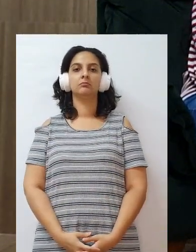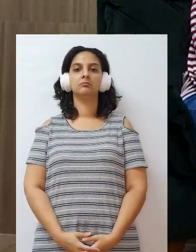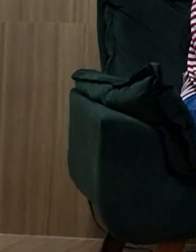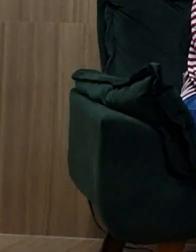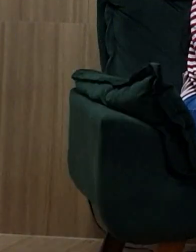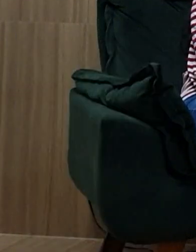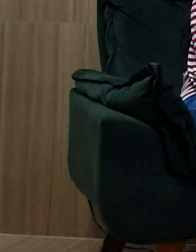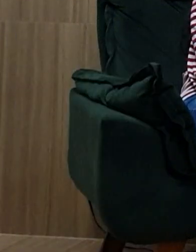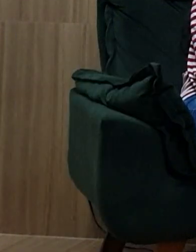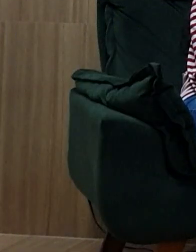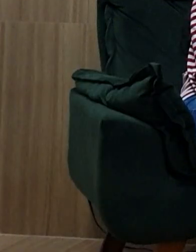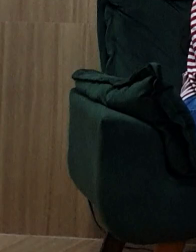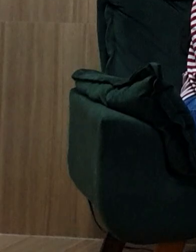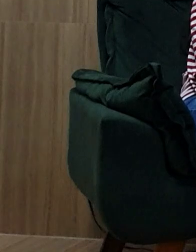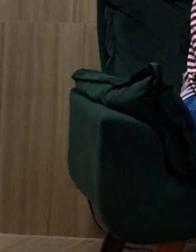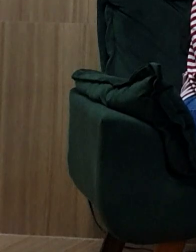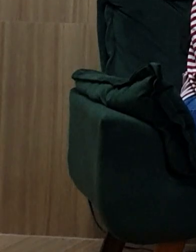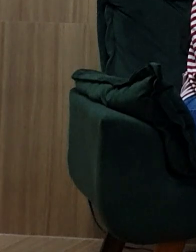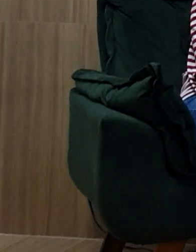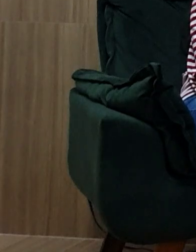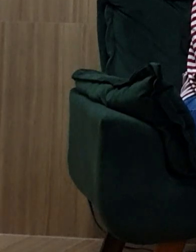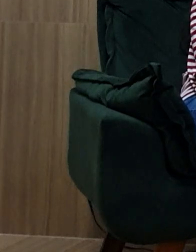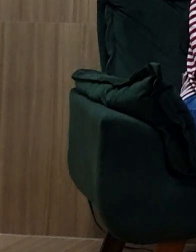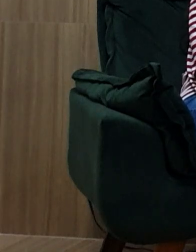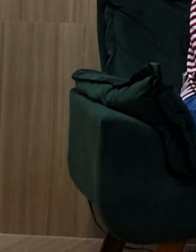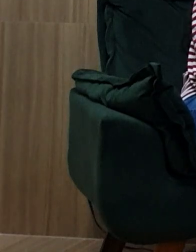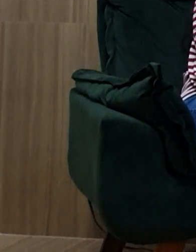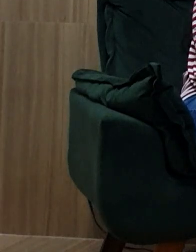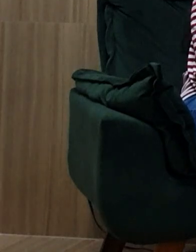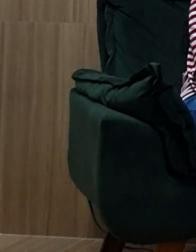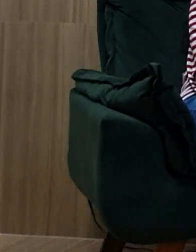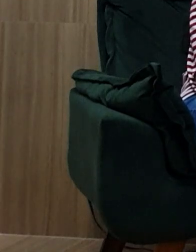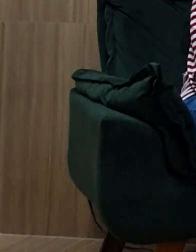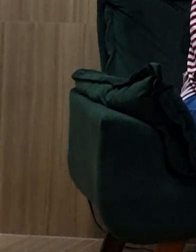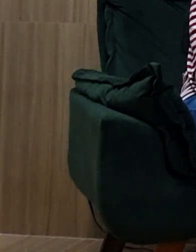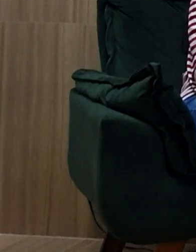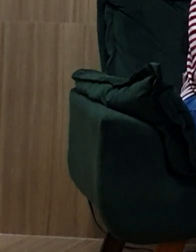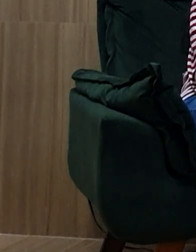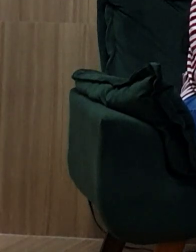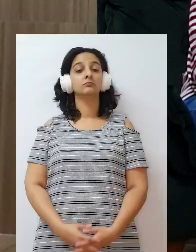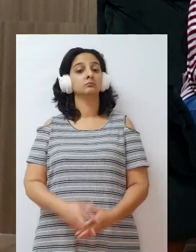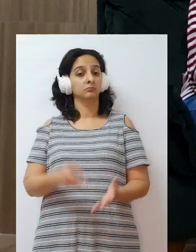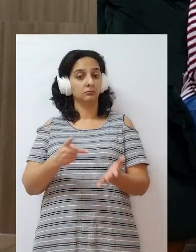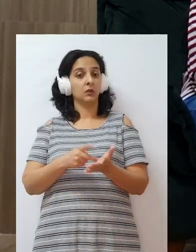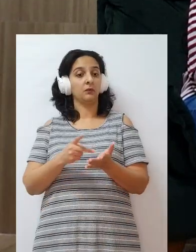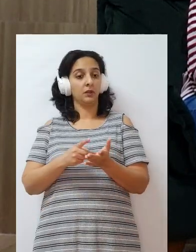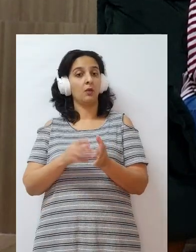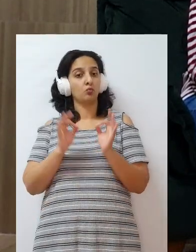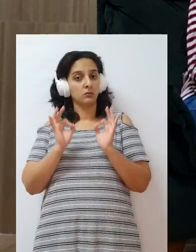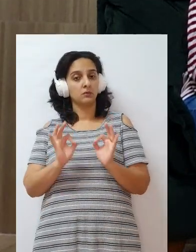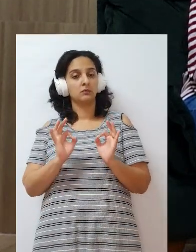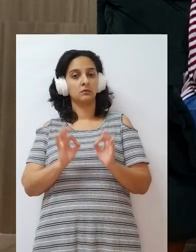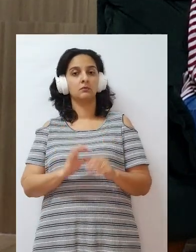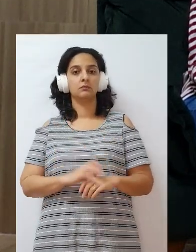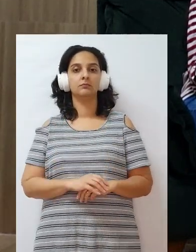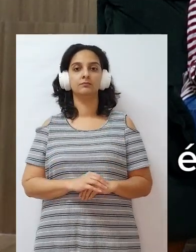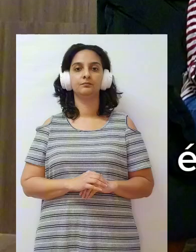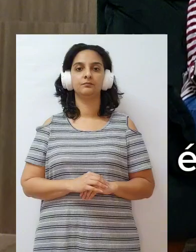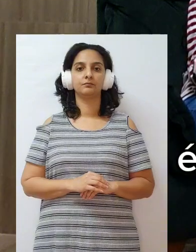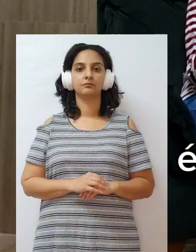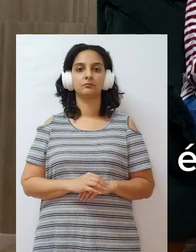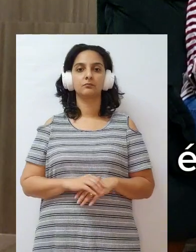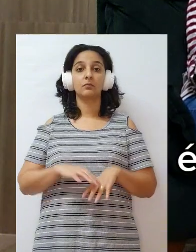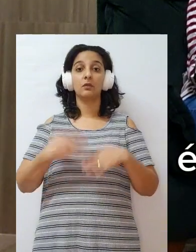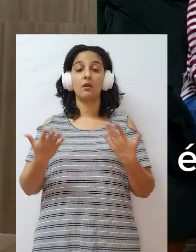nessa situação, né, a acessibilidade é importante. Com certeza, com certeza. Então, eu vou falar um